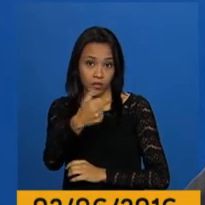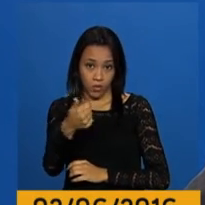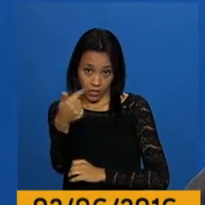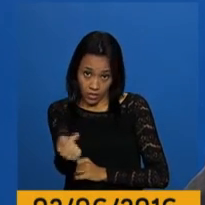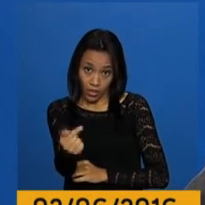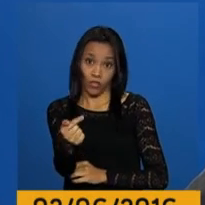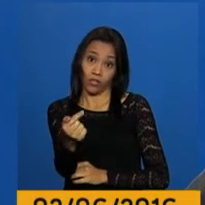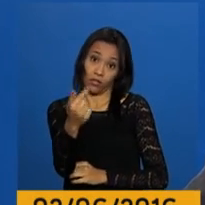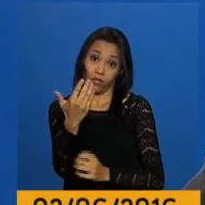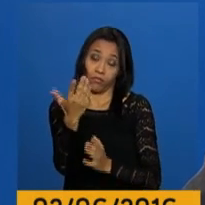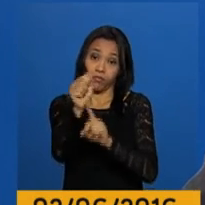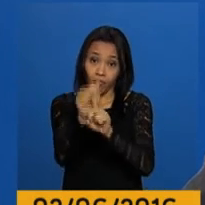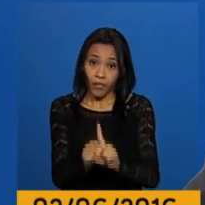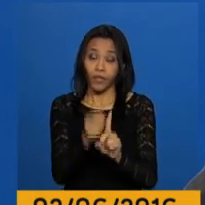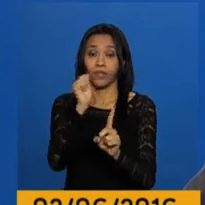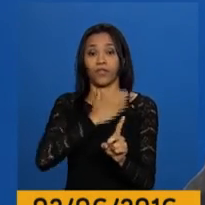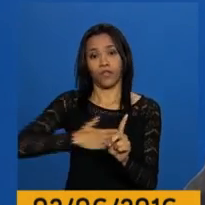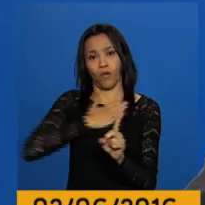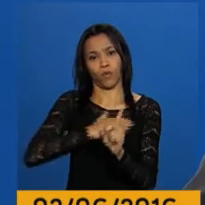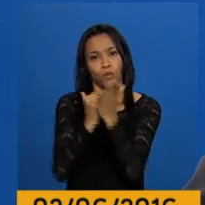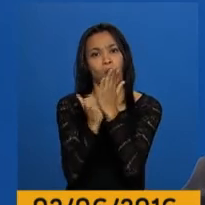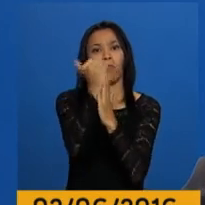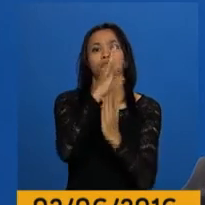partir de agosto.